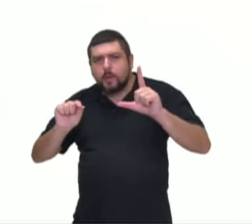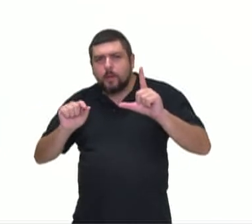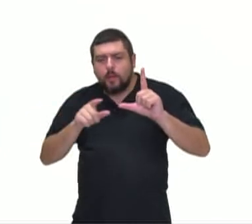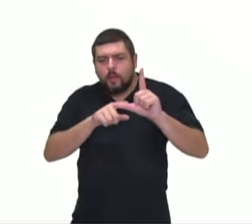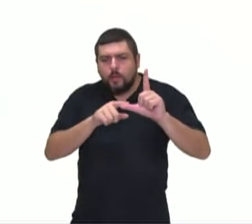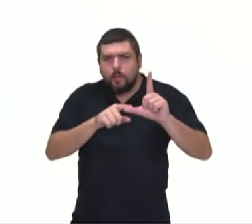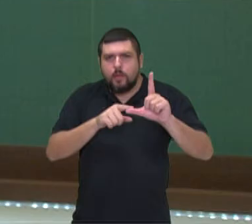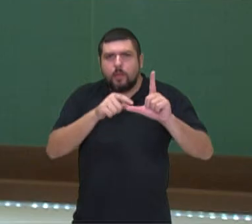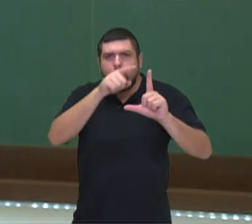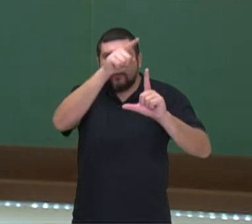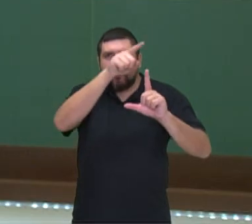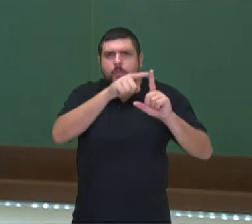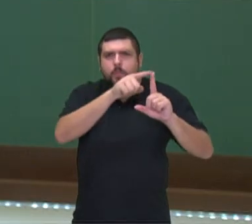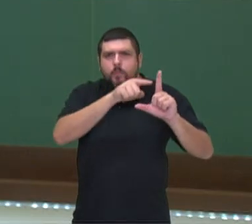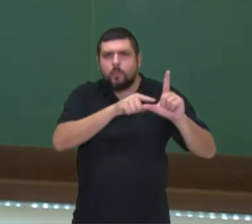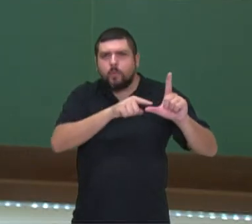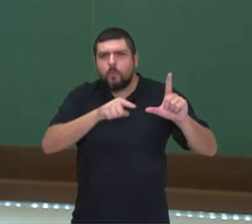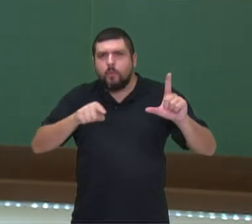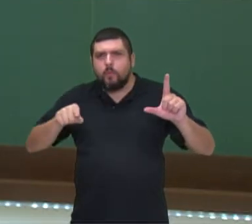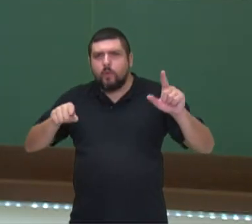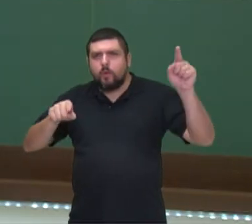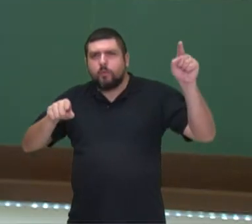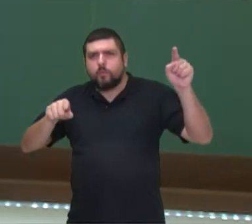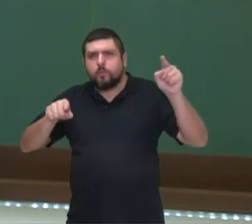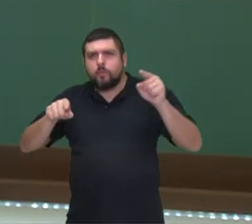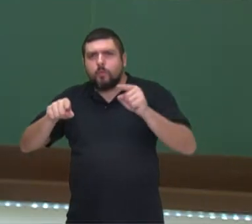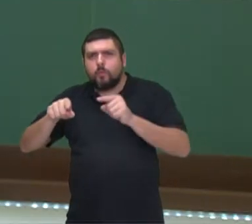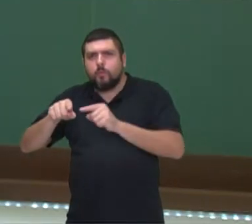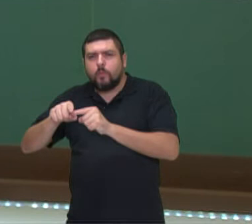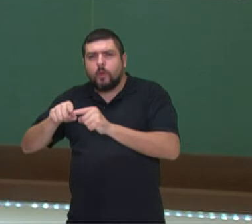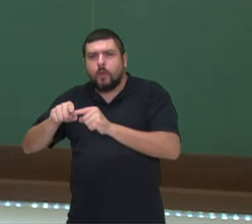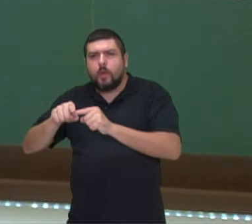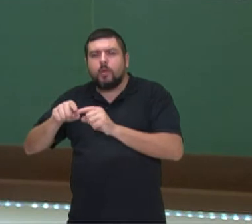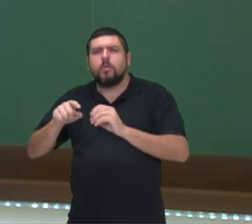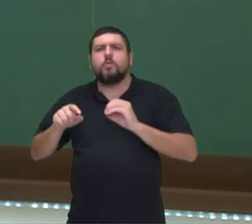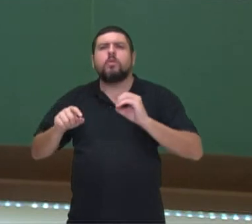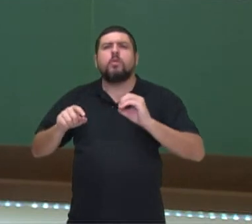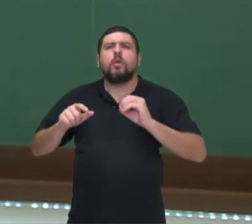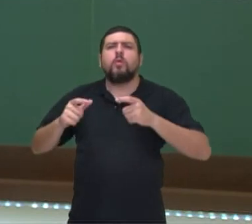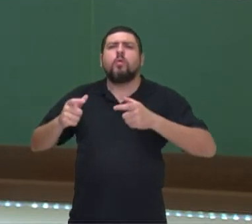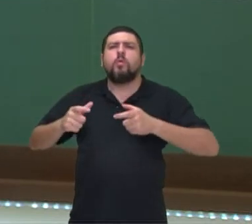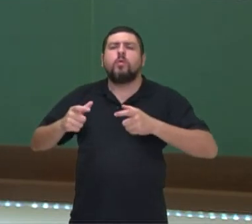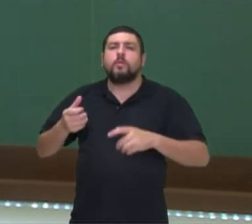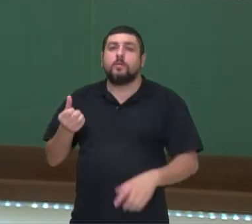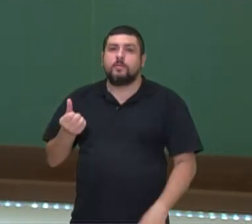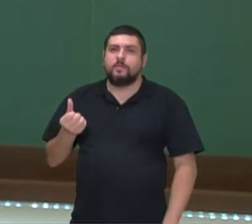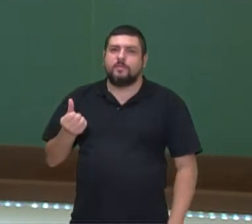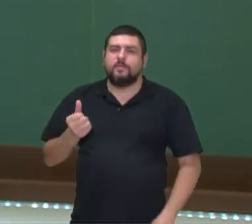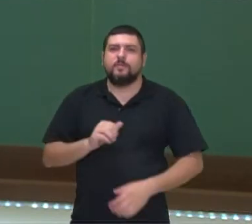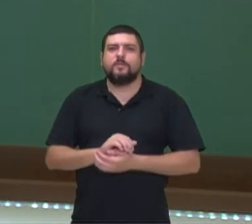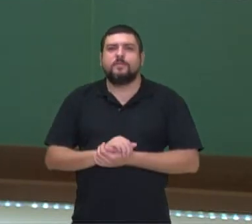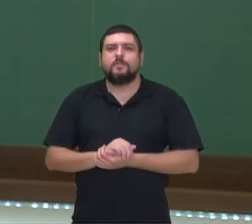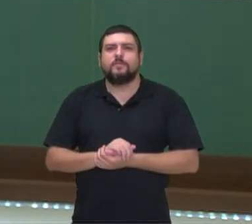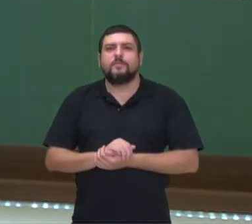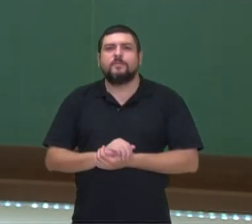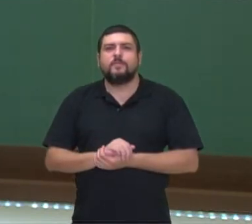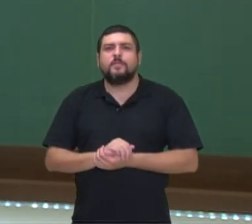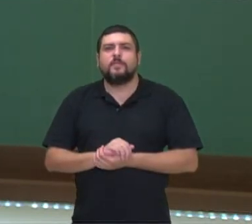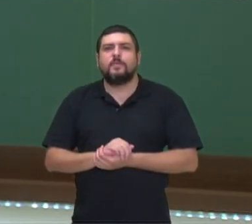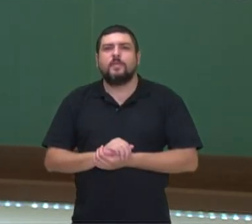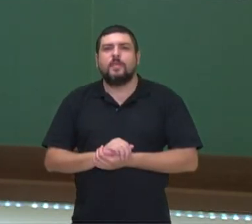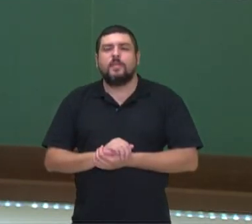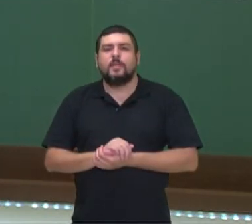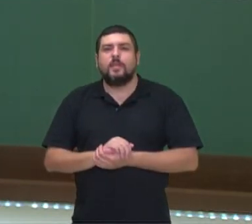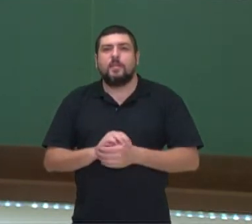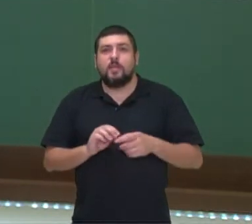eixo horizontal. Então, o zero da função aqui é o 6. Muito bem. Isso aí. E qual que é esse ponto? Quando o